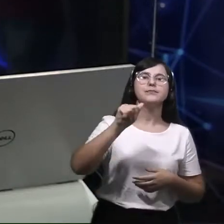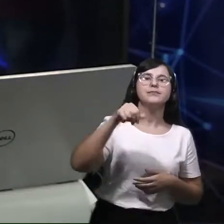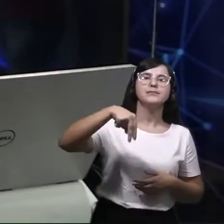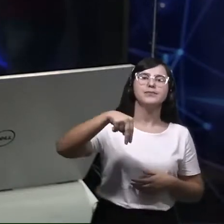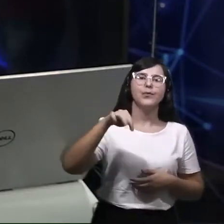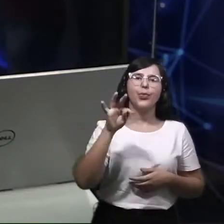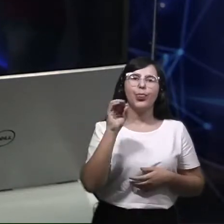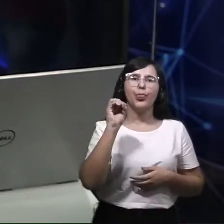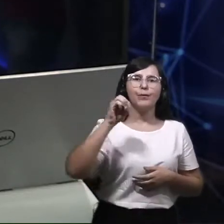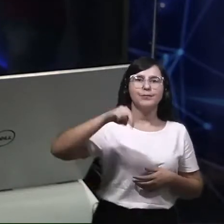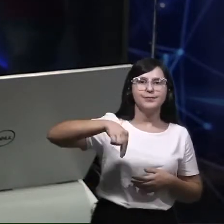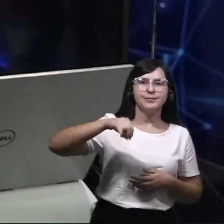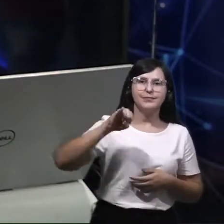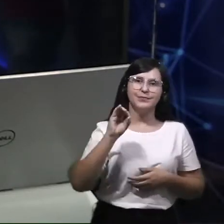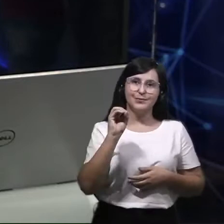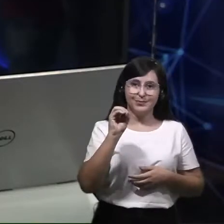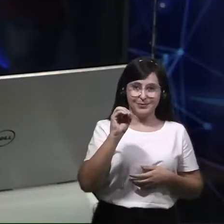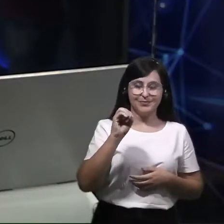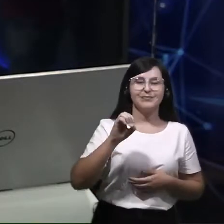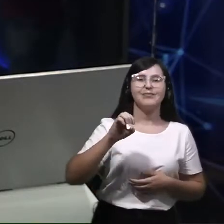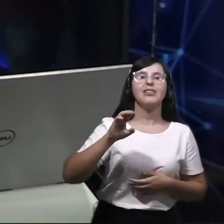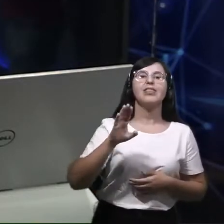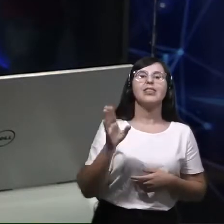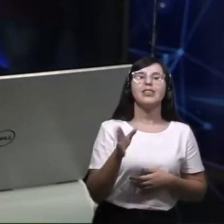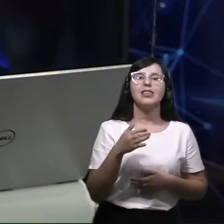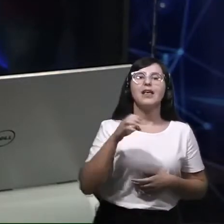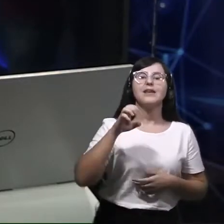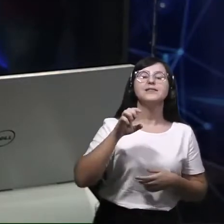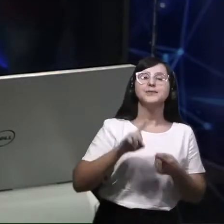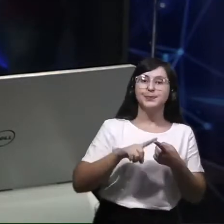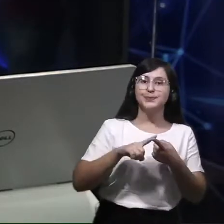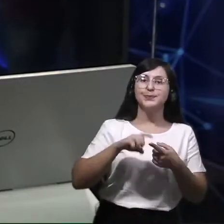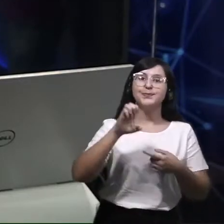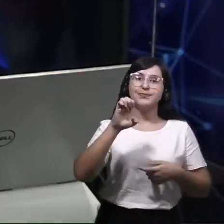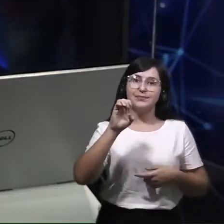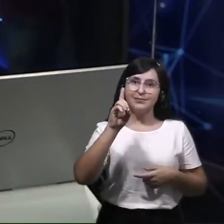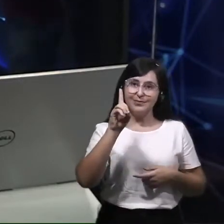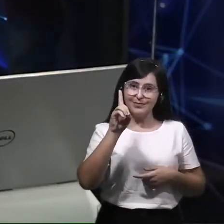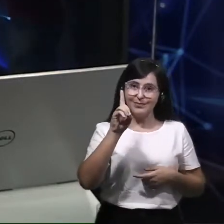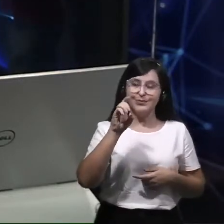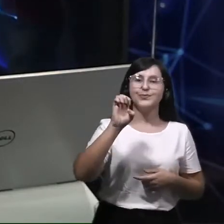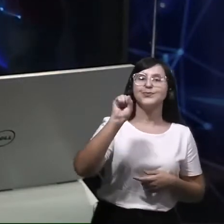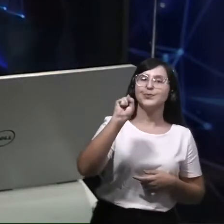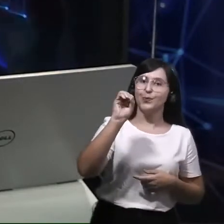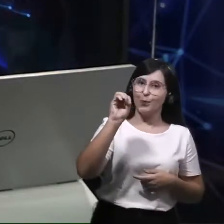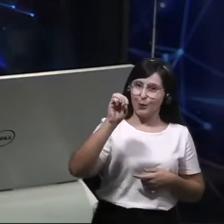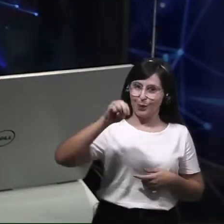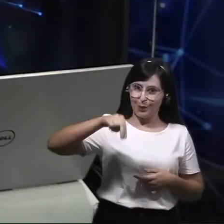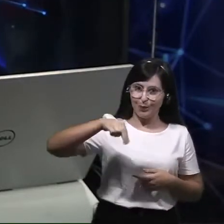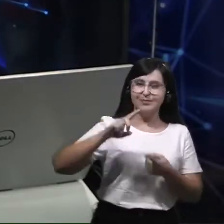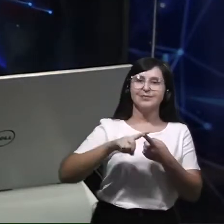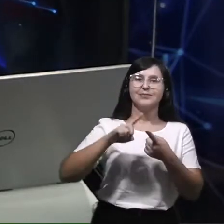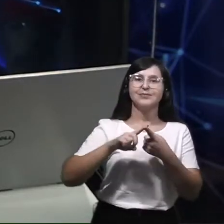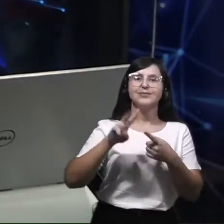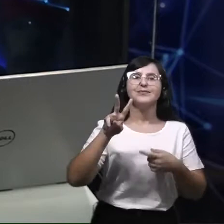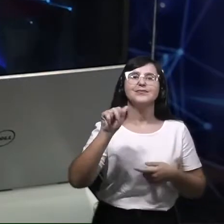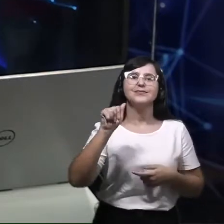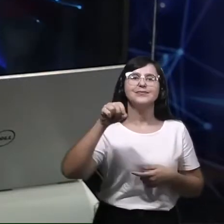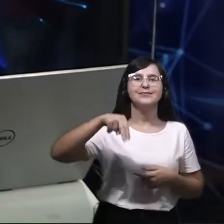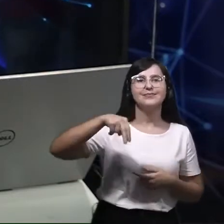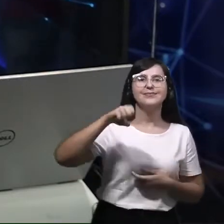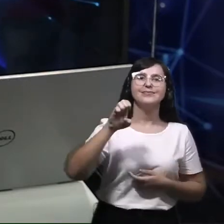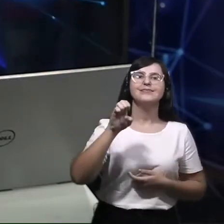Edson Teltônio e Vanessa Arruda. Eles foram indicados pela OAB de Santa Cruz do Capibaribe para sanar eventuais